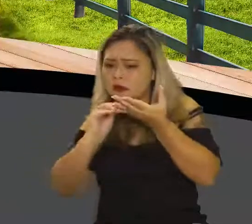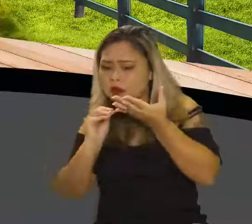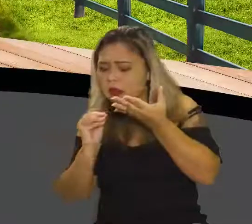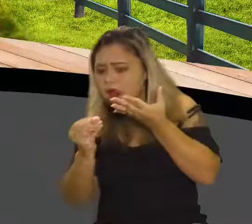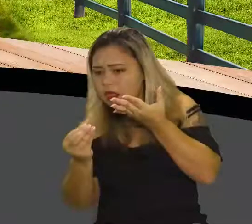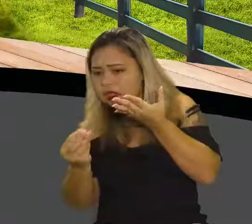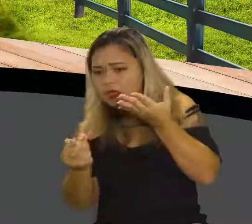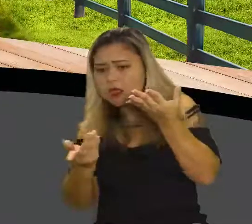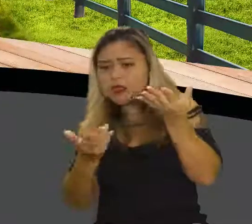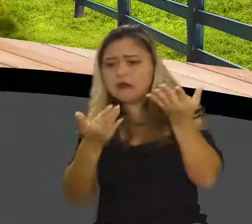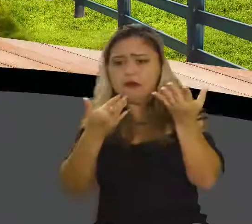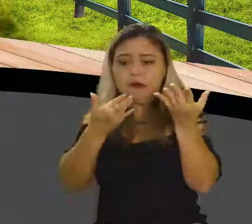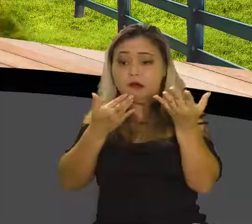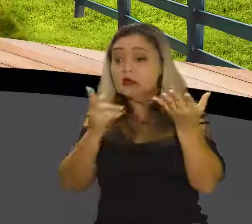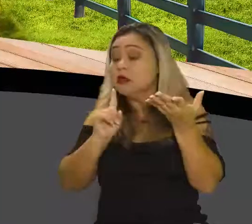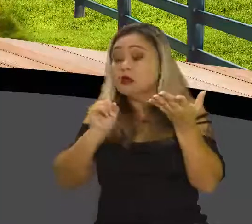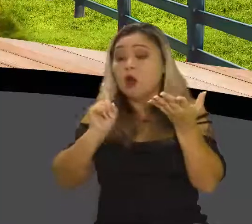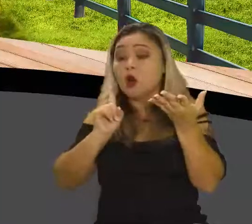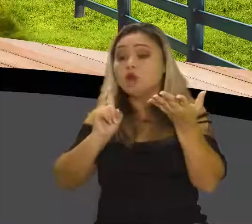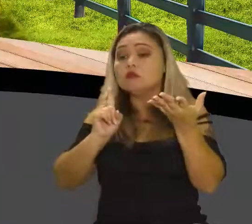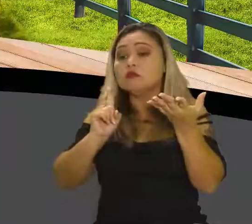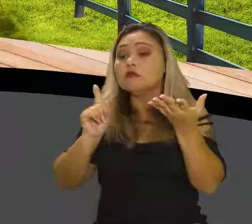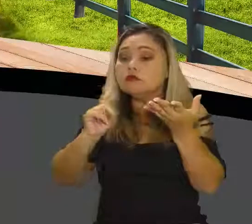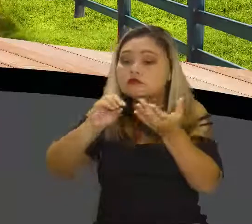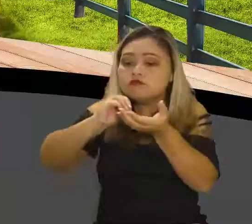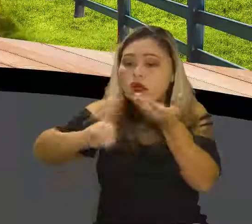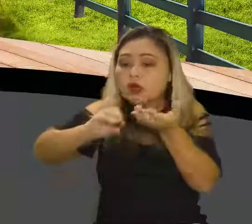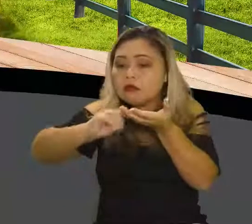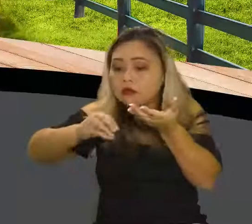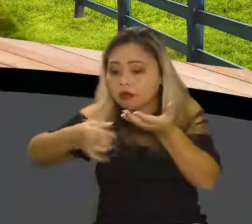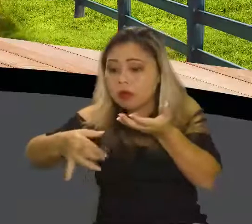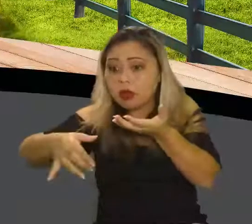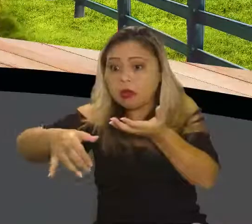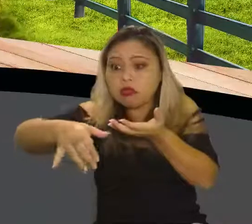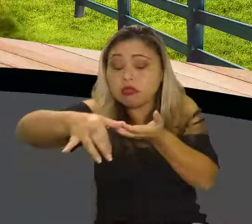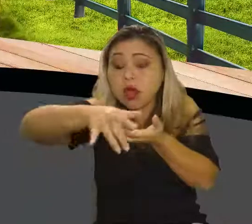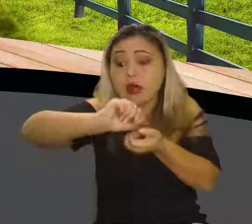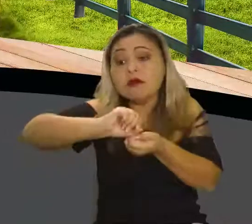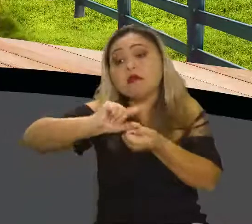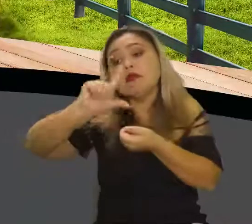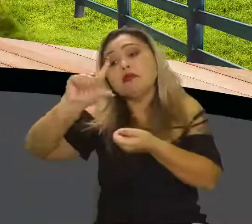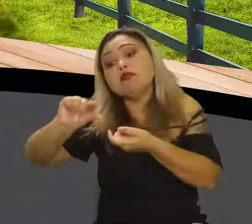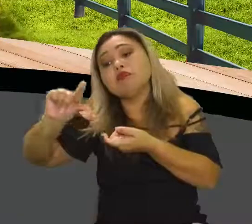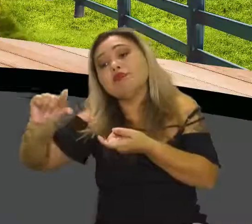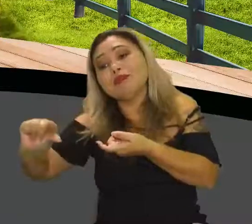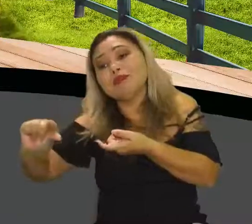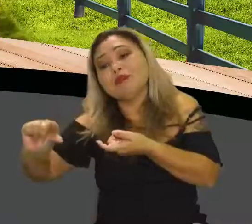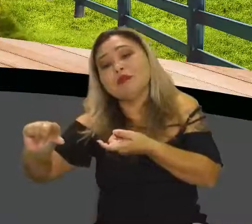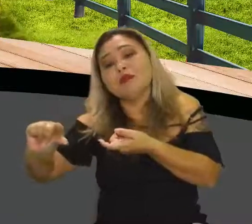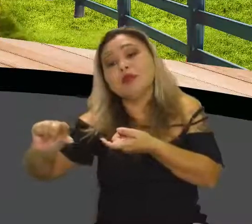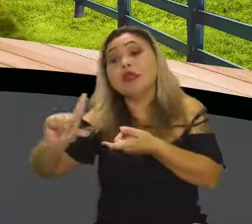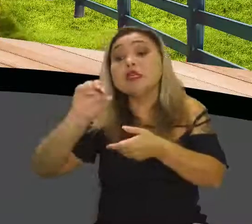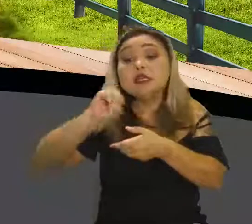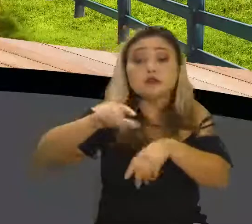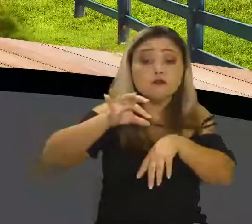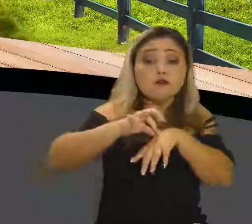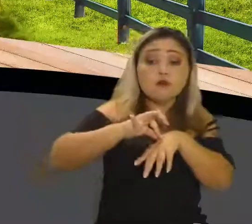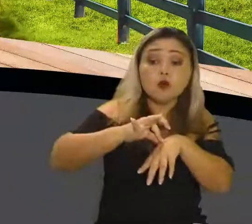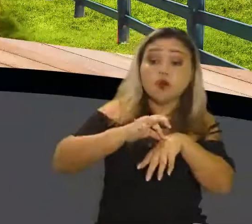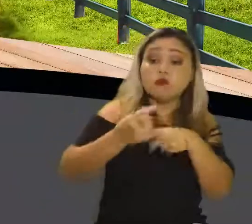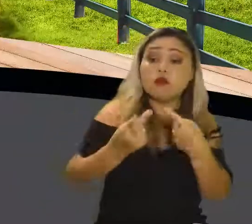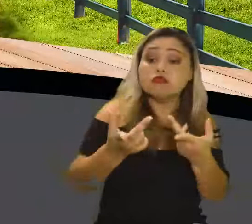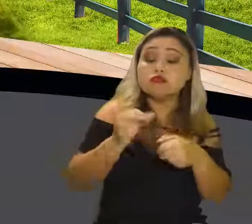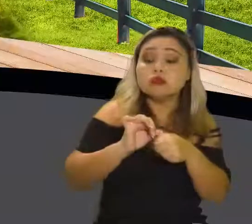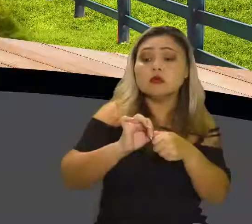aberrações? Não. A produtividade cai. A produção de ovos cai. E se for corte, ela